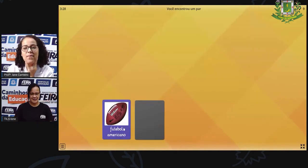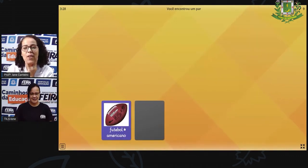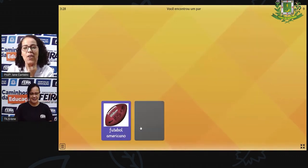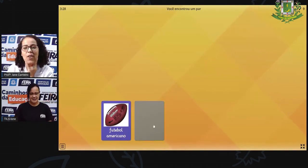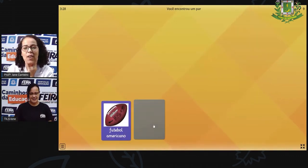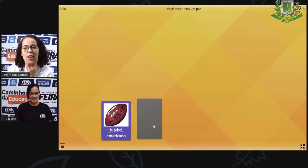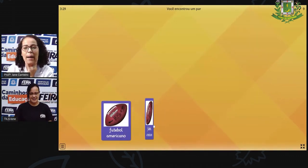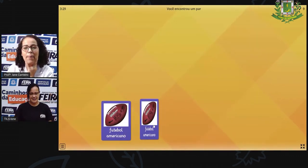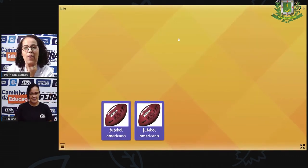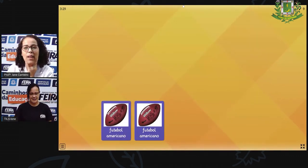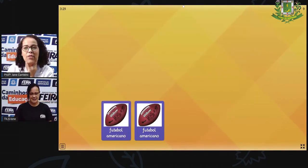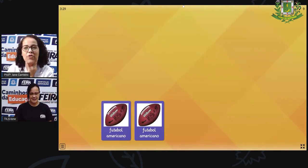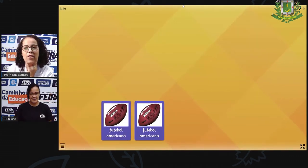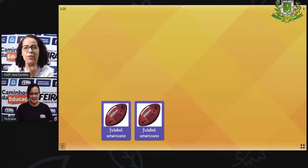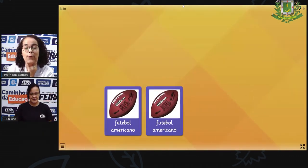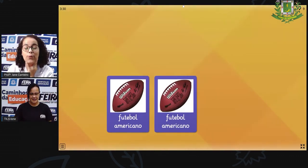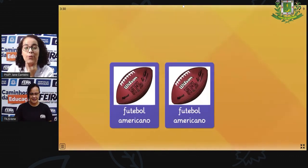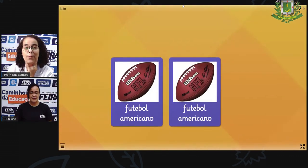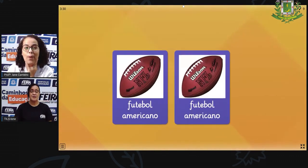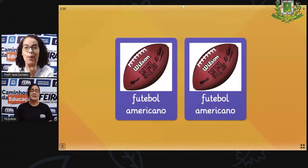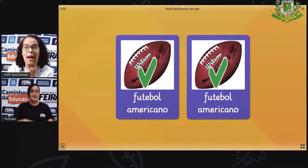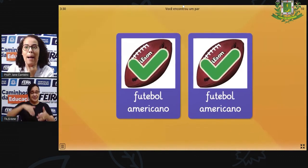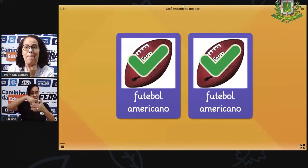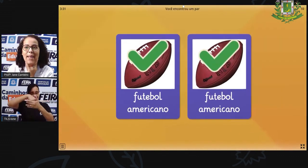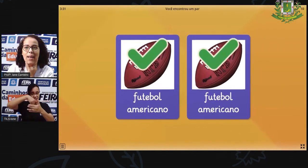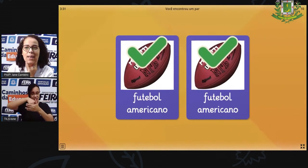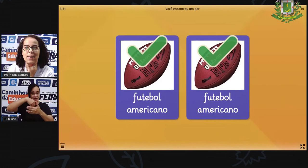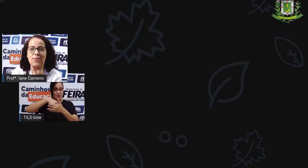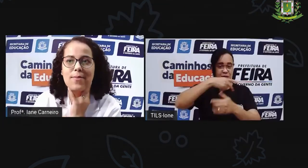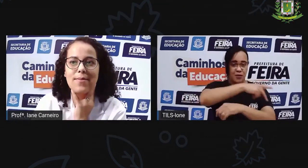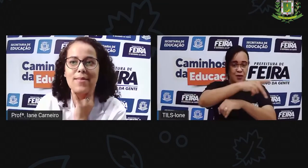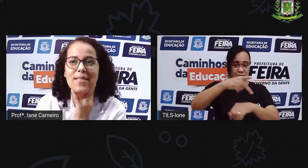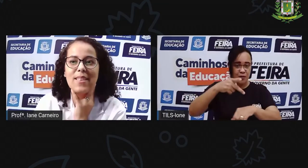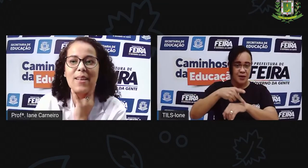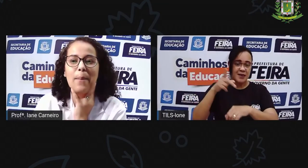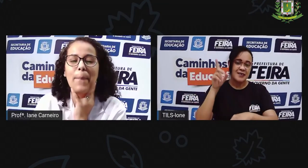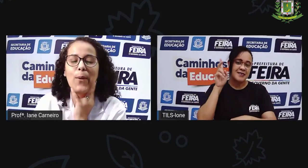E, ó, a bola de futebol americano.